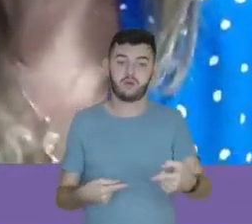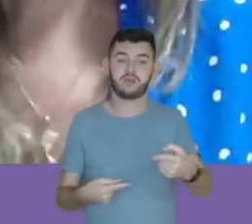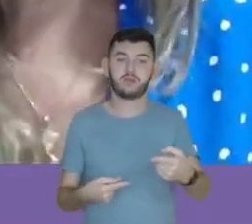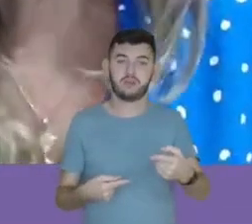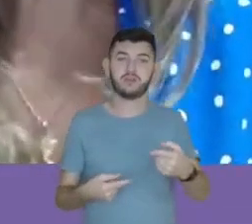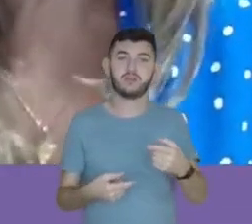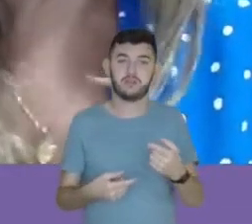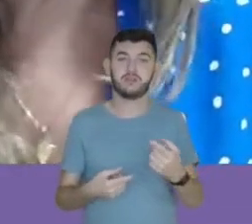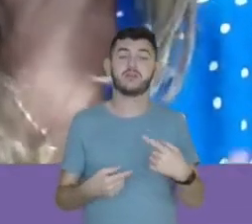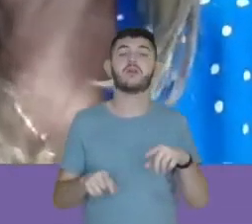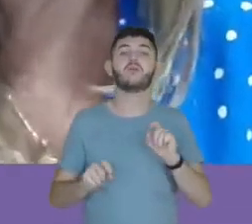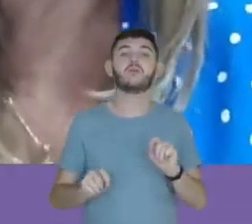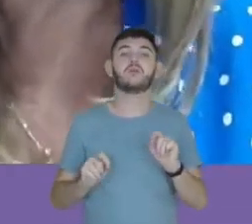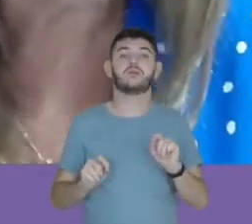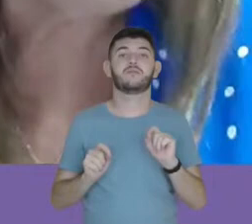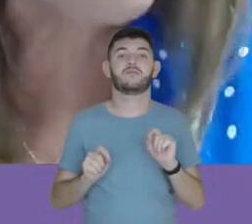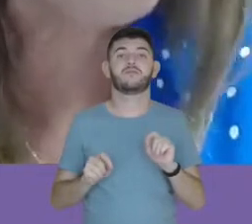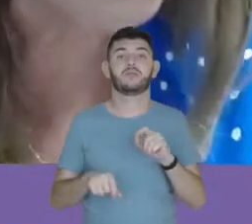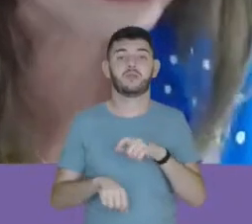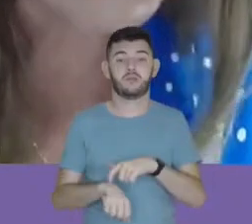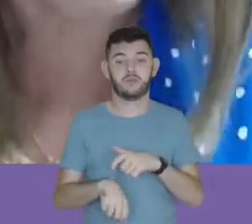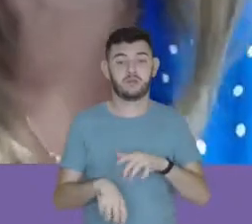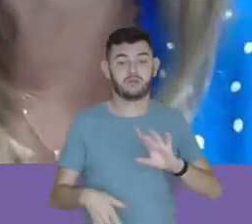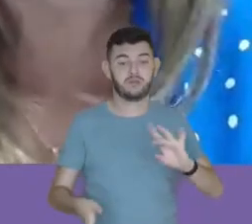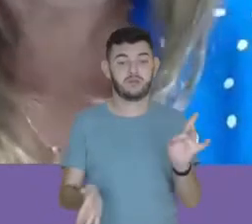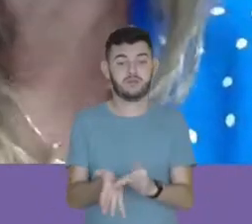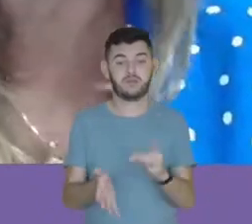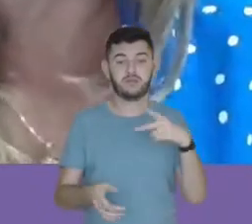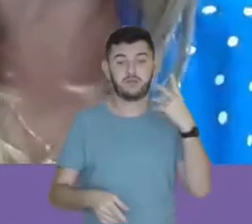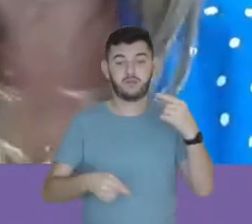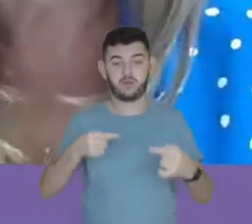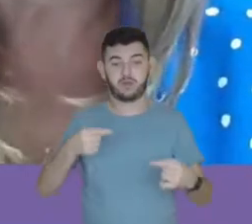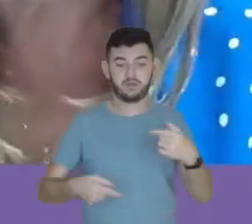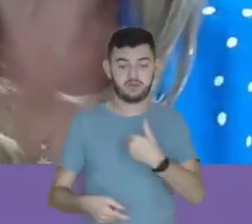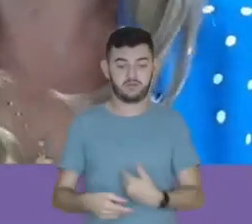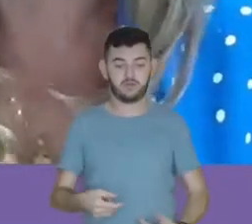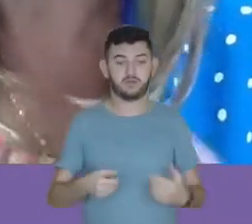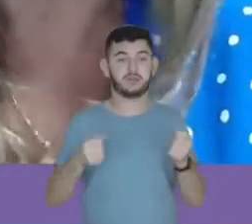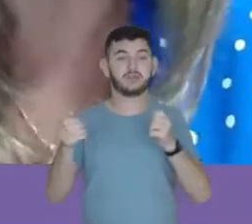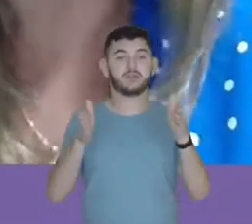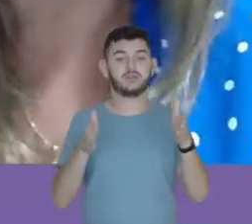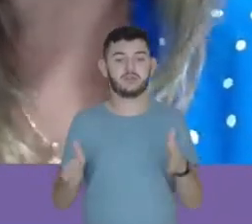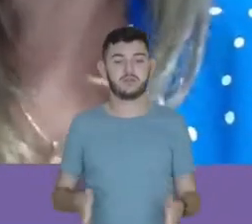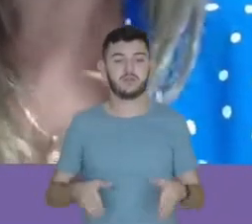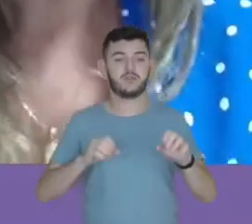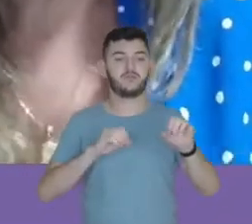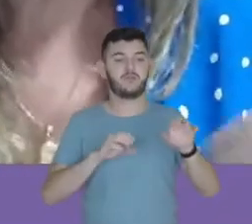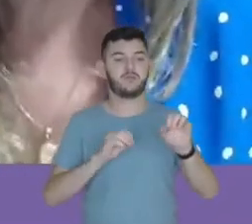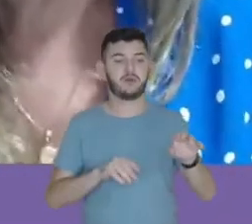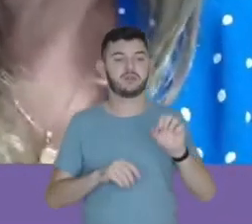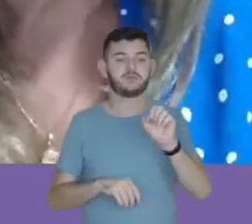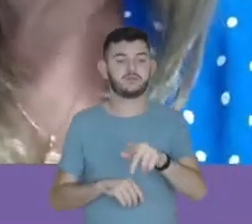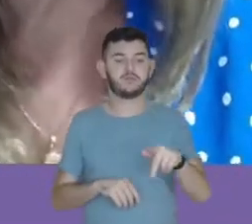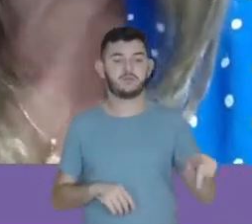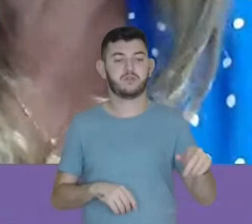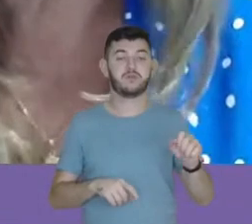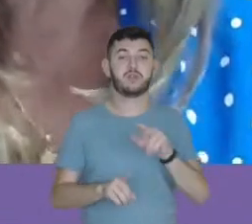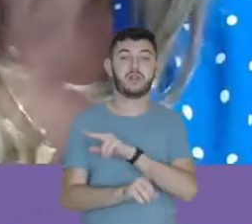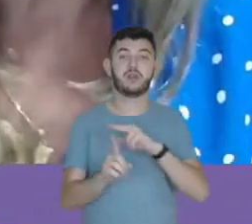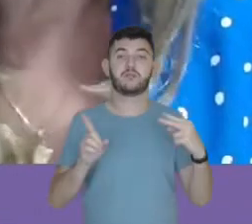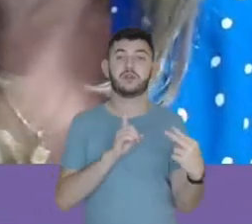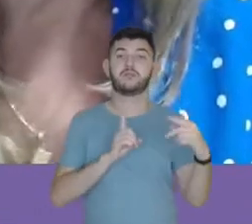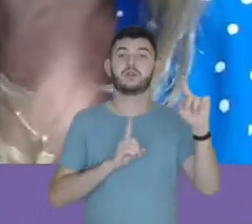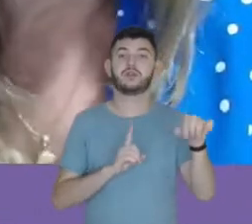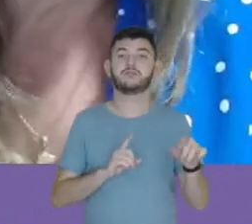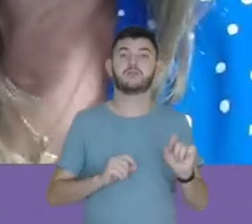e pós-convenção, um período de efetivação de políticas públicas de acessibilidade, formação de professores, na